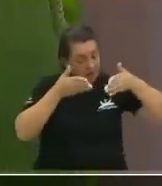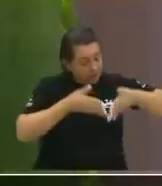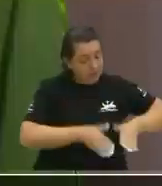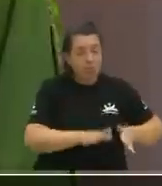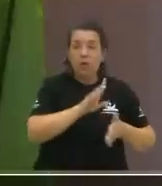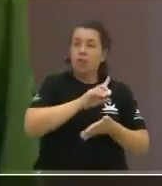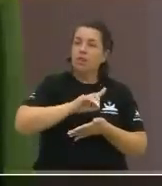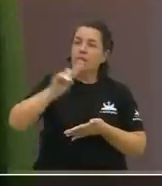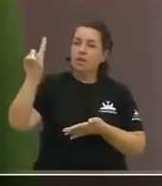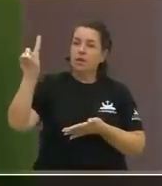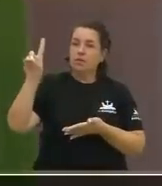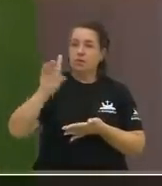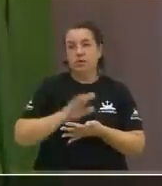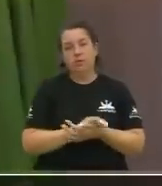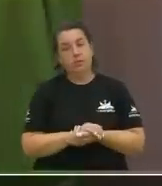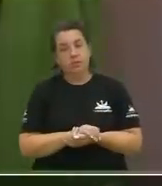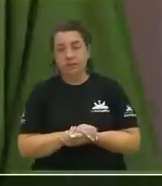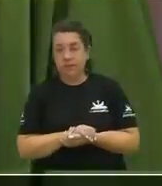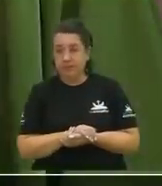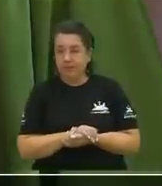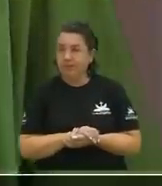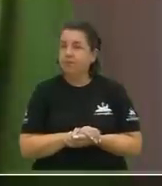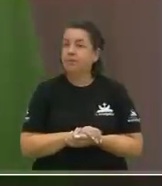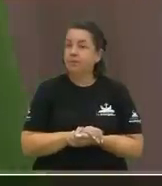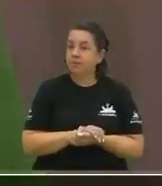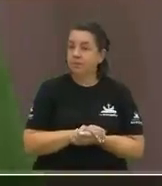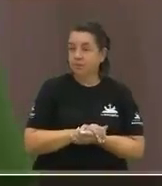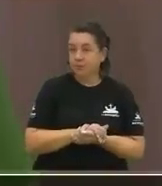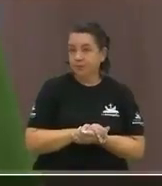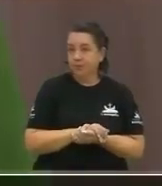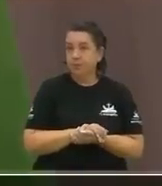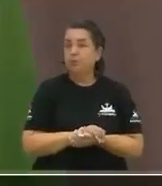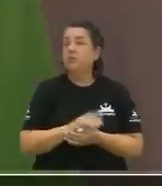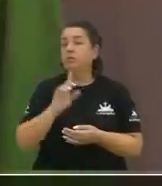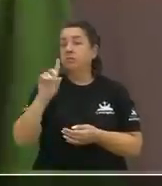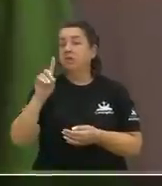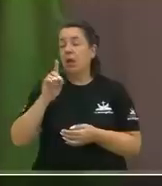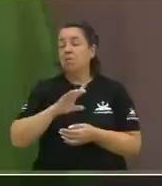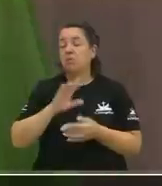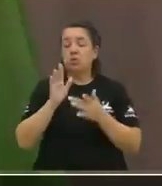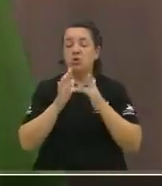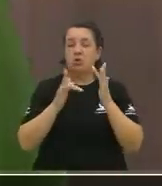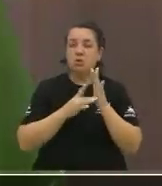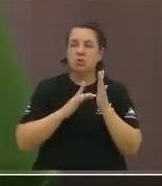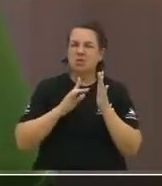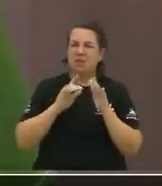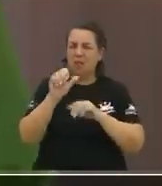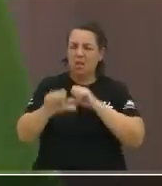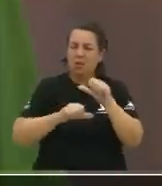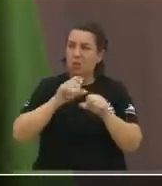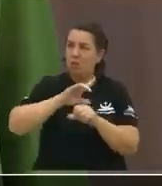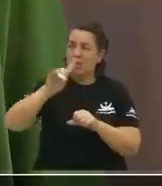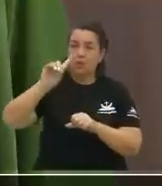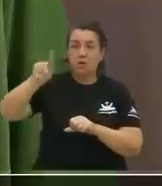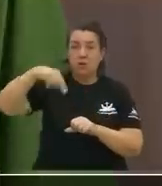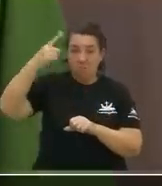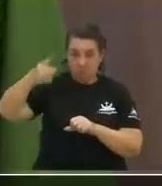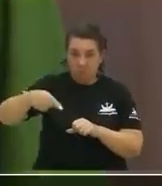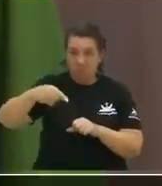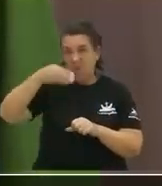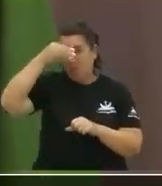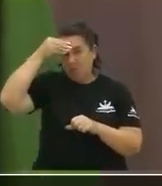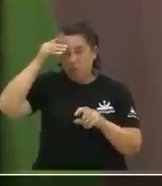ficou Deus depois de adulto, ficou Deus depois do batismo, ou ficou Deus depois da cruz. Não,